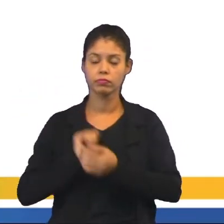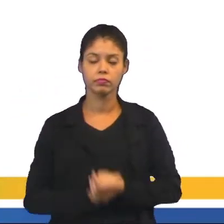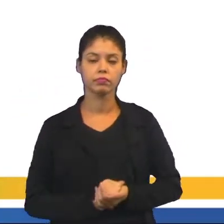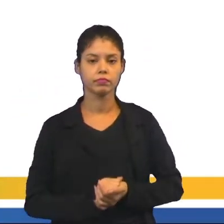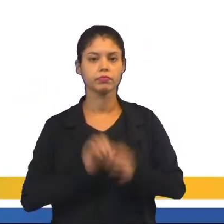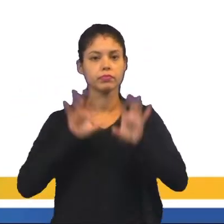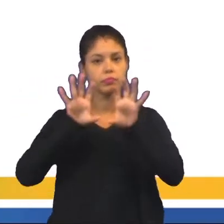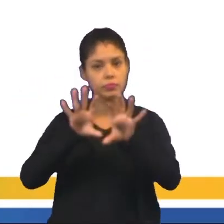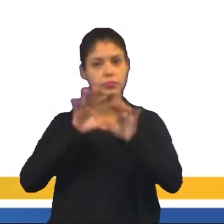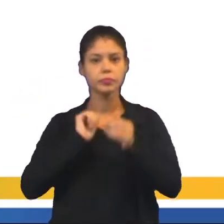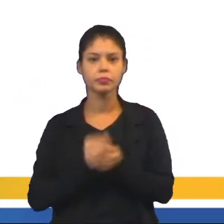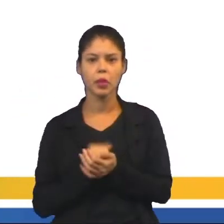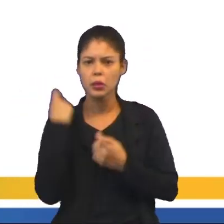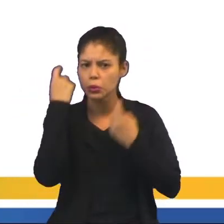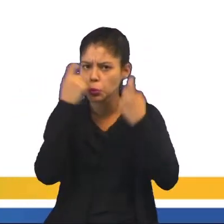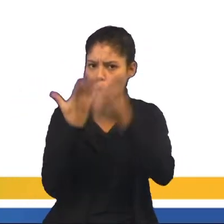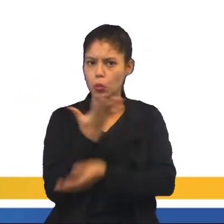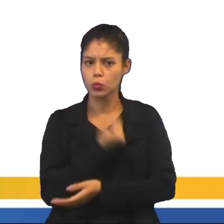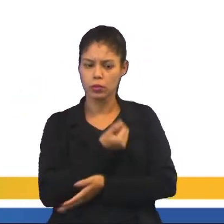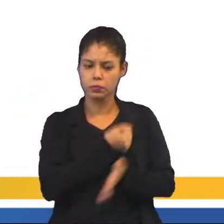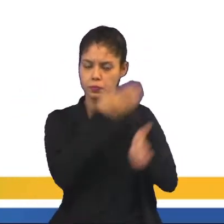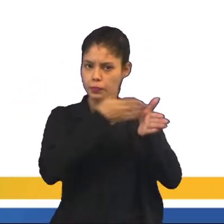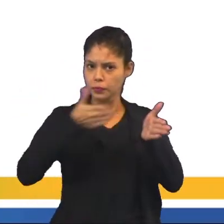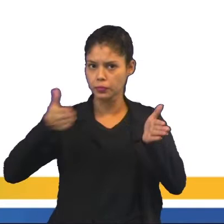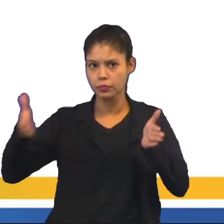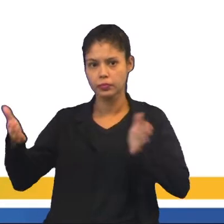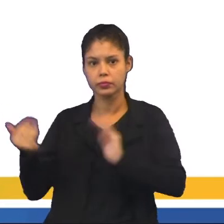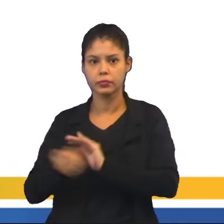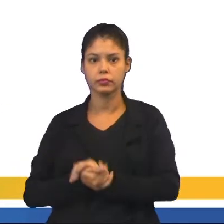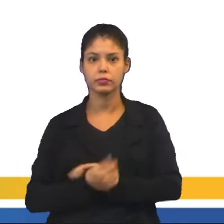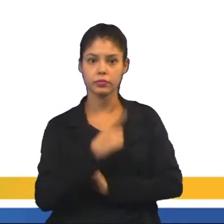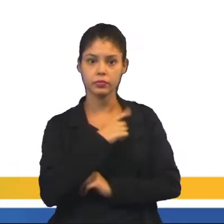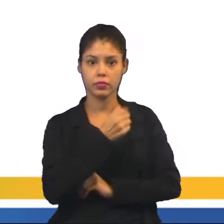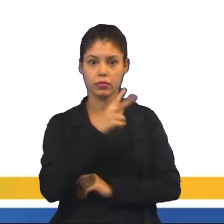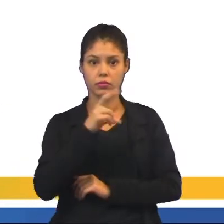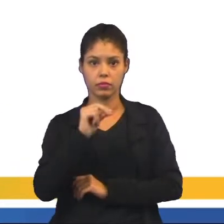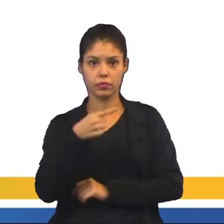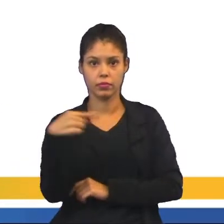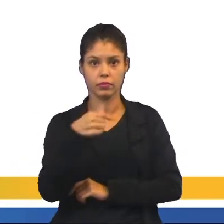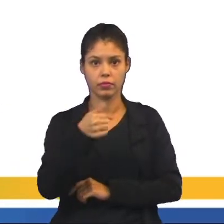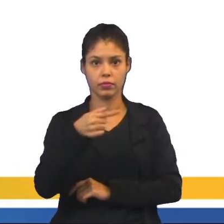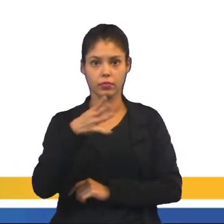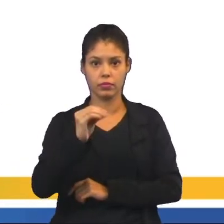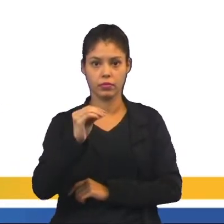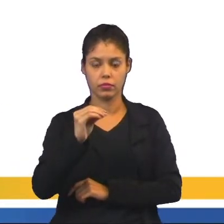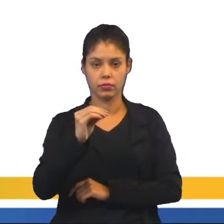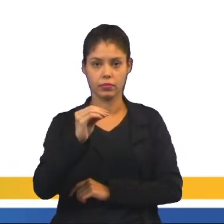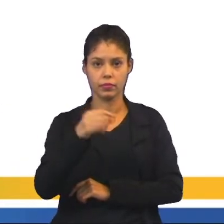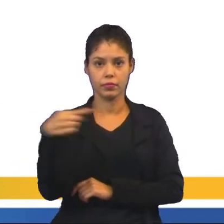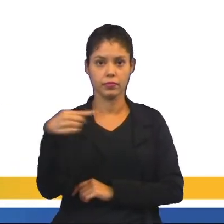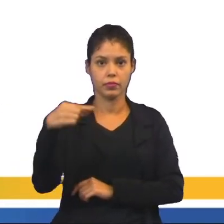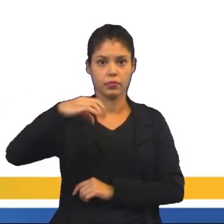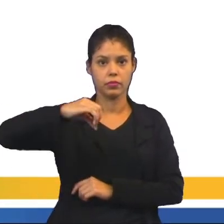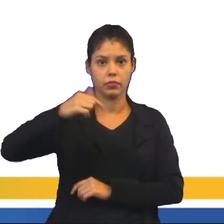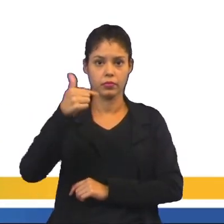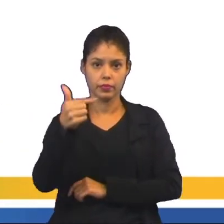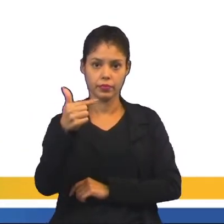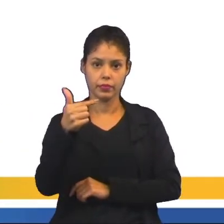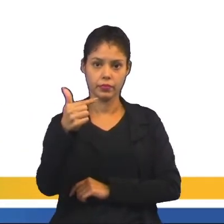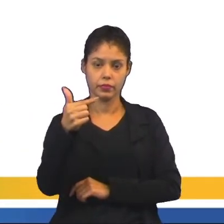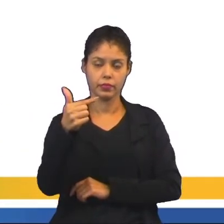Então essa situação é uma expressão numérica, tá? Então nós temos aí 250 menos 70,